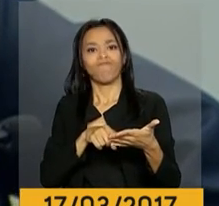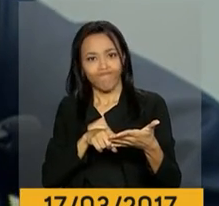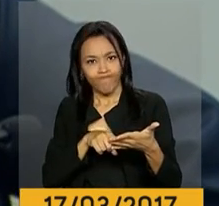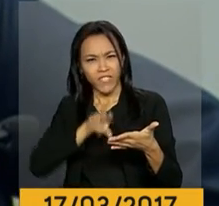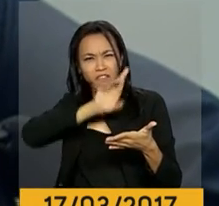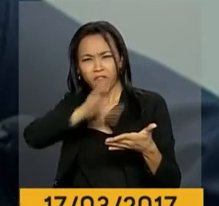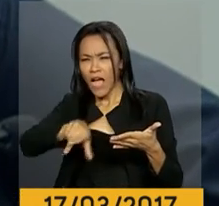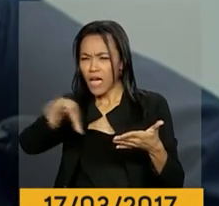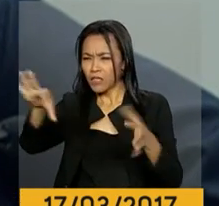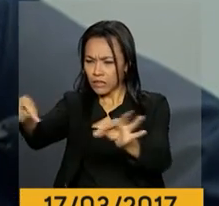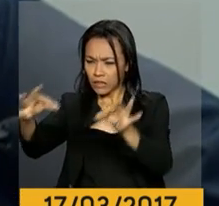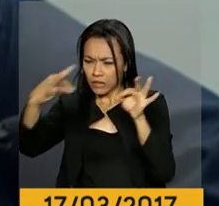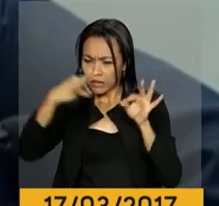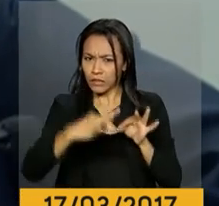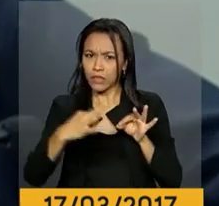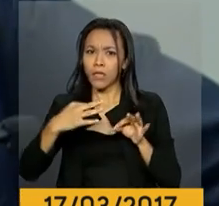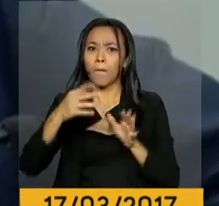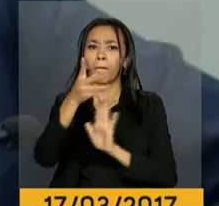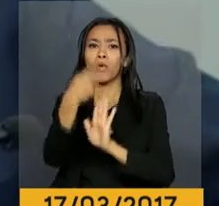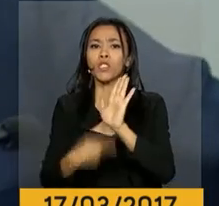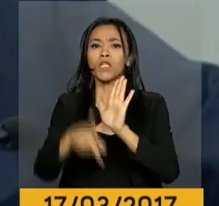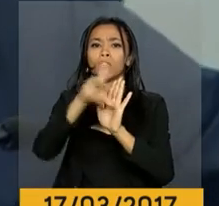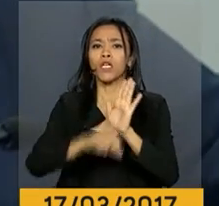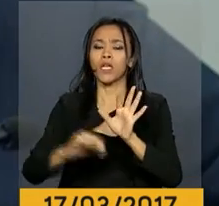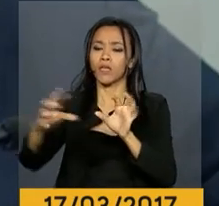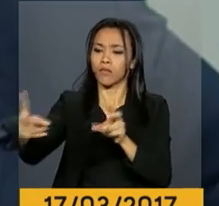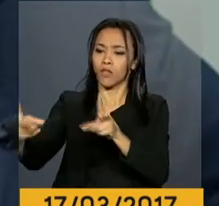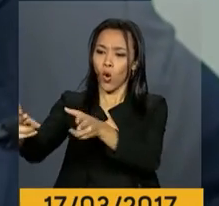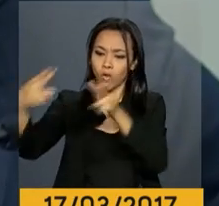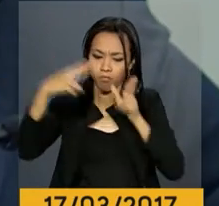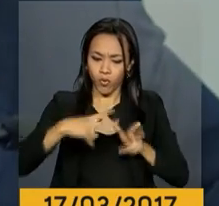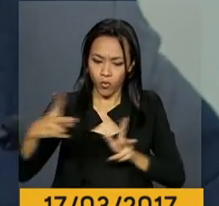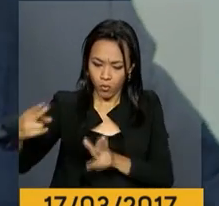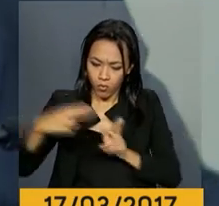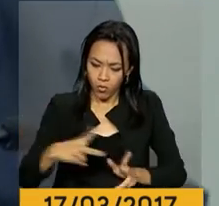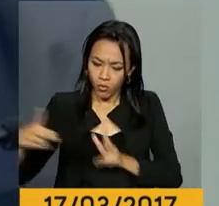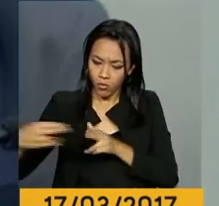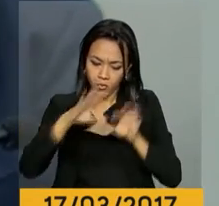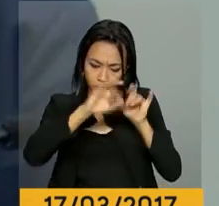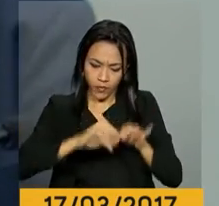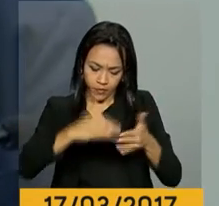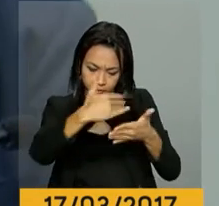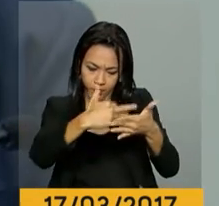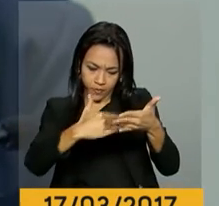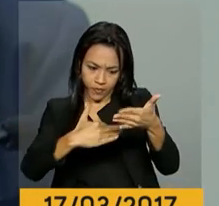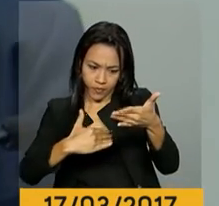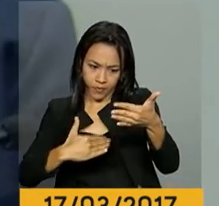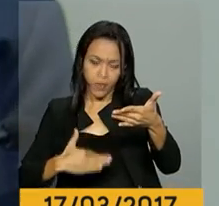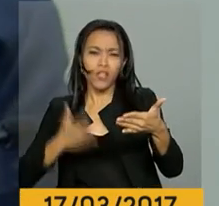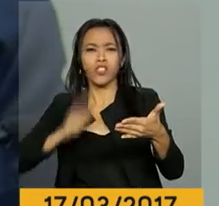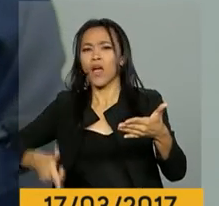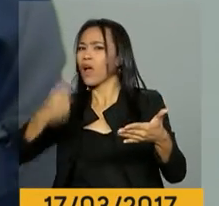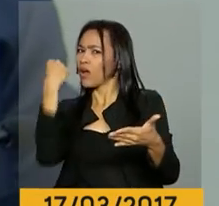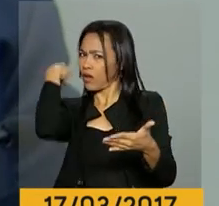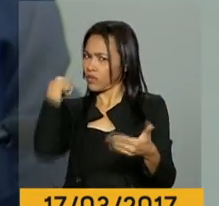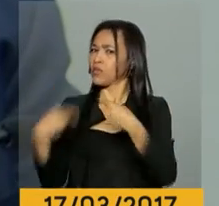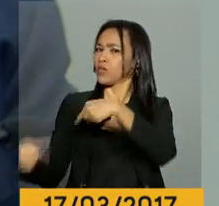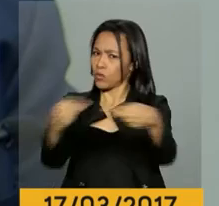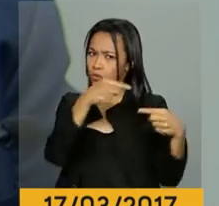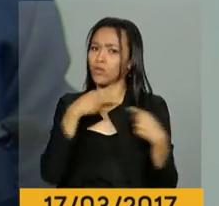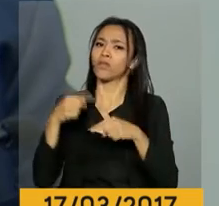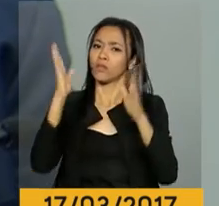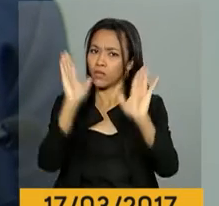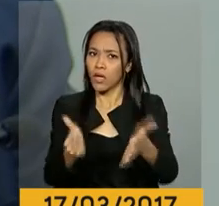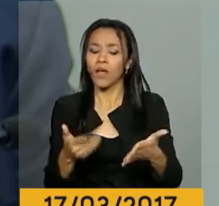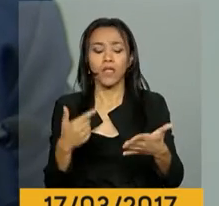vários projetos de lei que já tinham sido propostos no Legislativo, discutidos amplamente no Legislativo, dissemos,